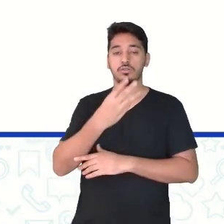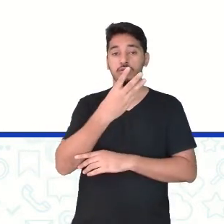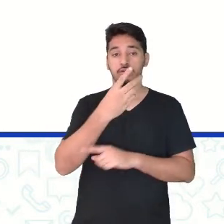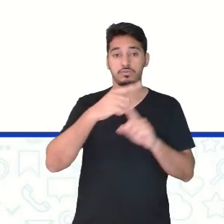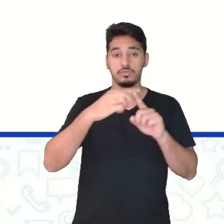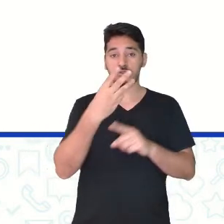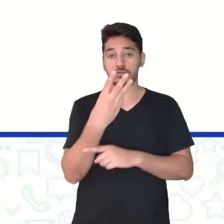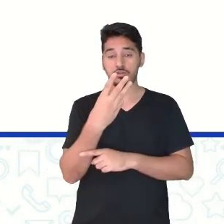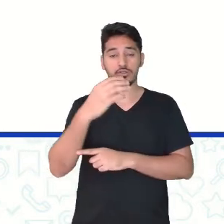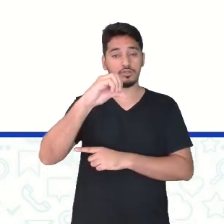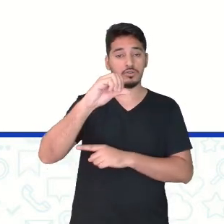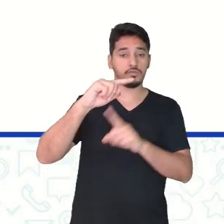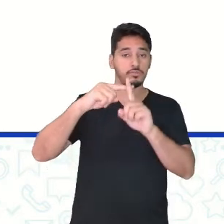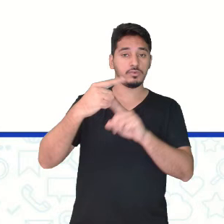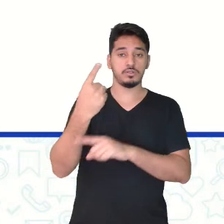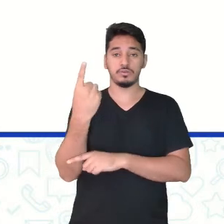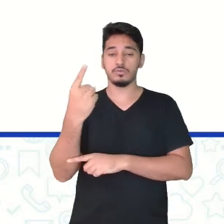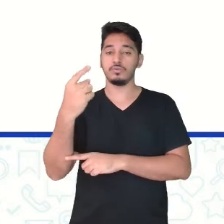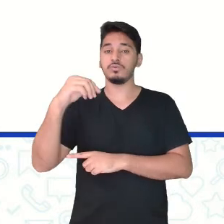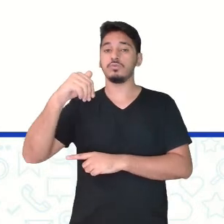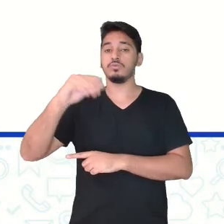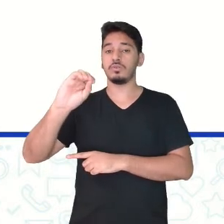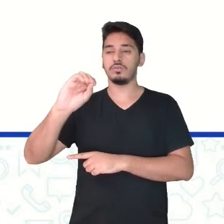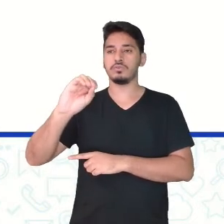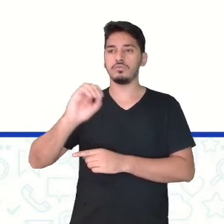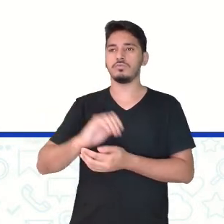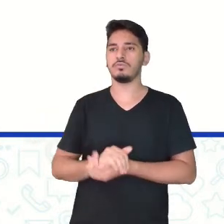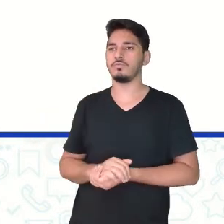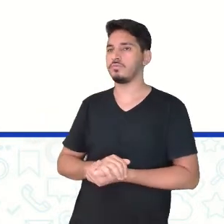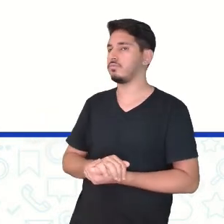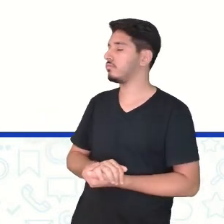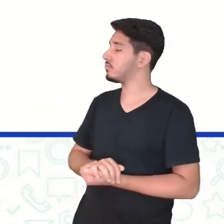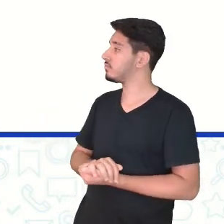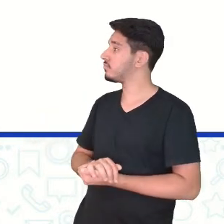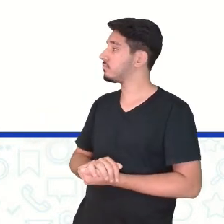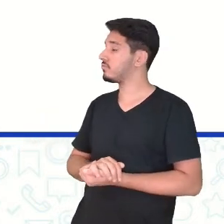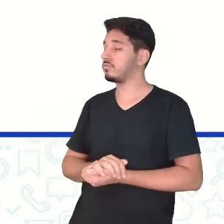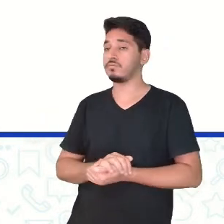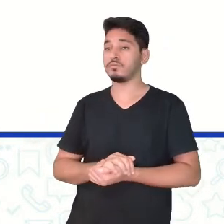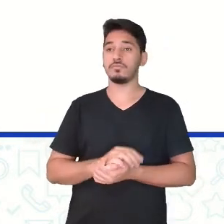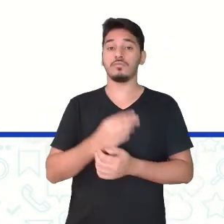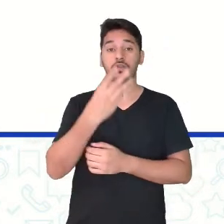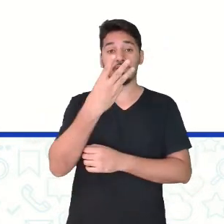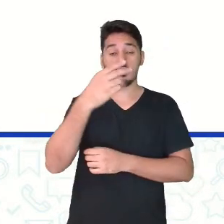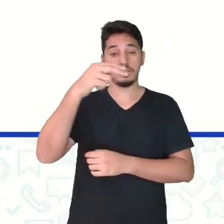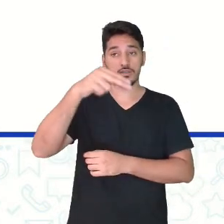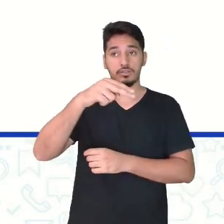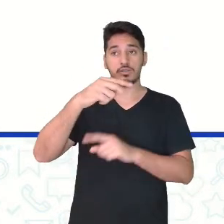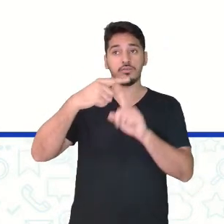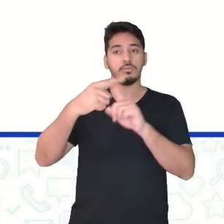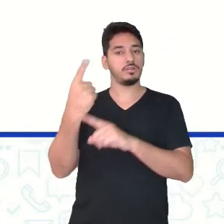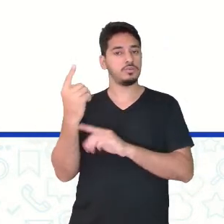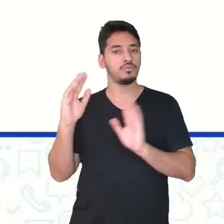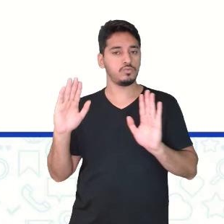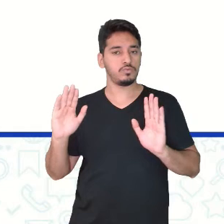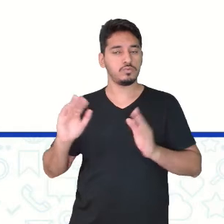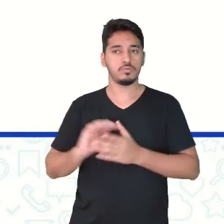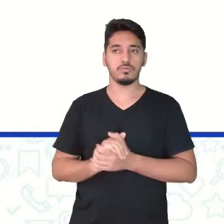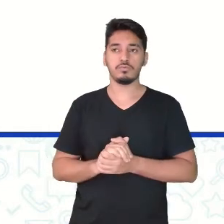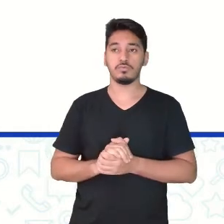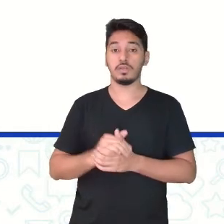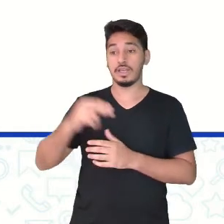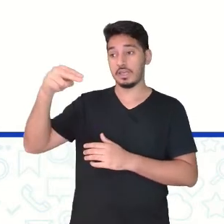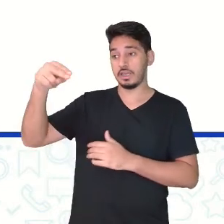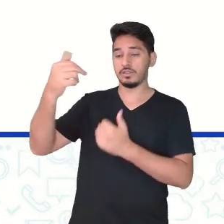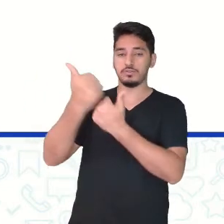3, 9, mais 1, 10. Bateu a letra C. Bora ver o cálculo dela, como é que fica. 3n mais 1, já que é ele o gabarito. No lugar